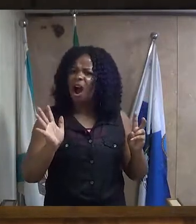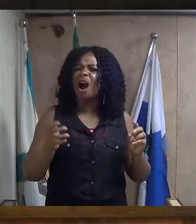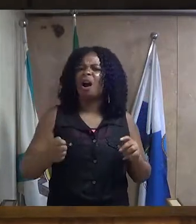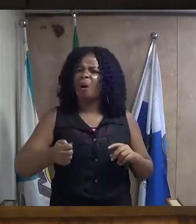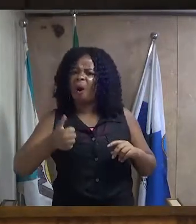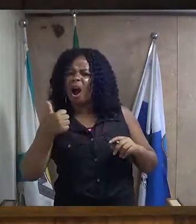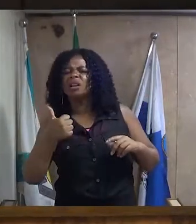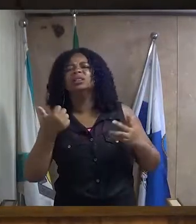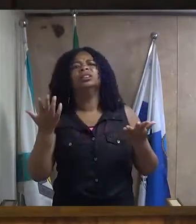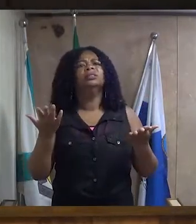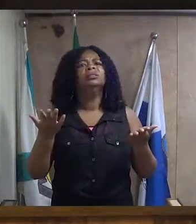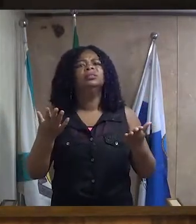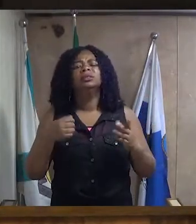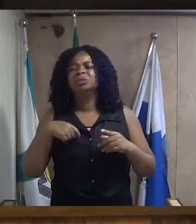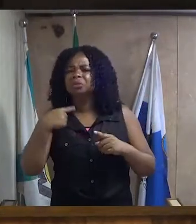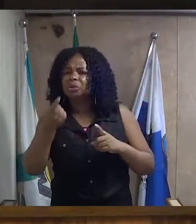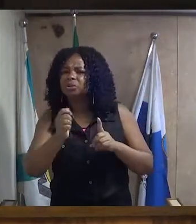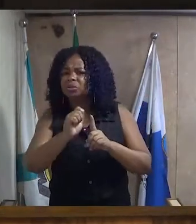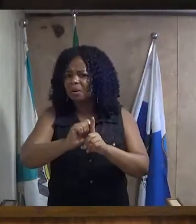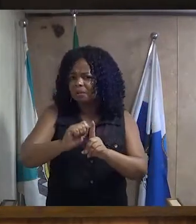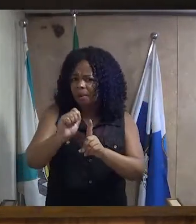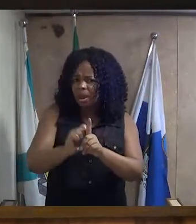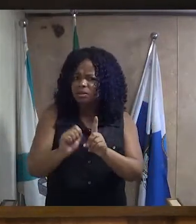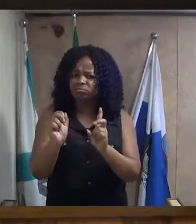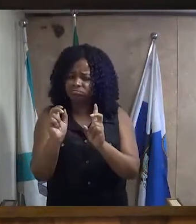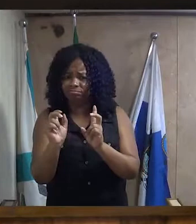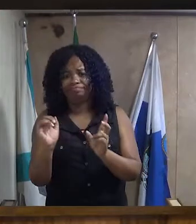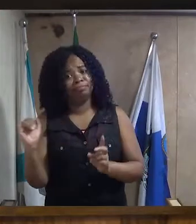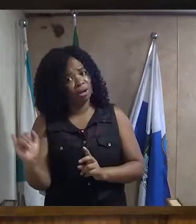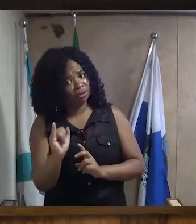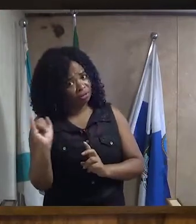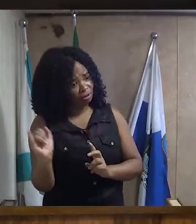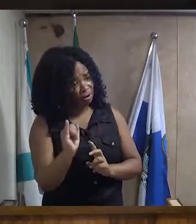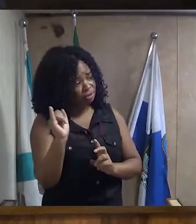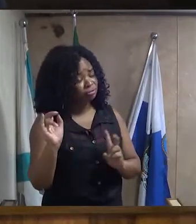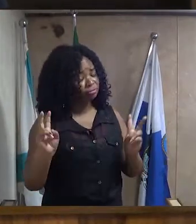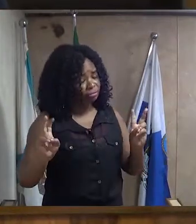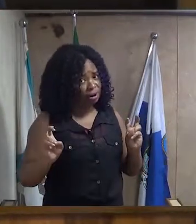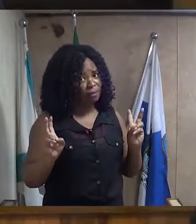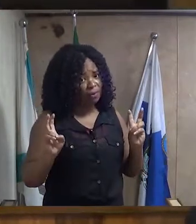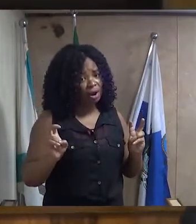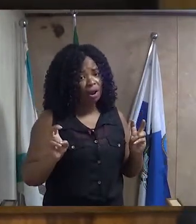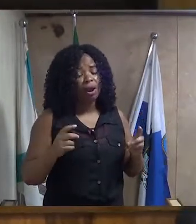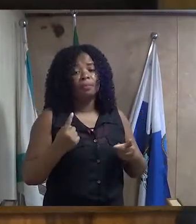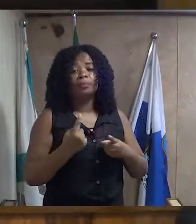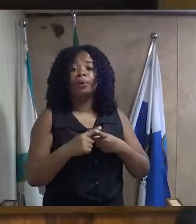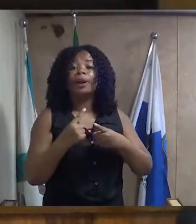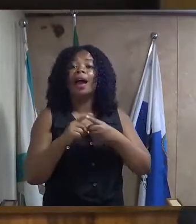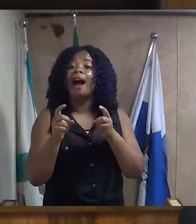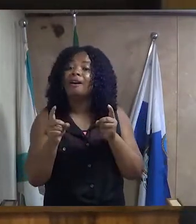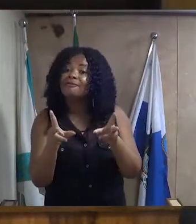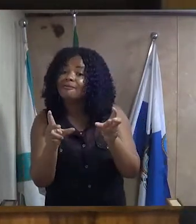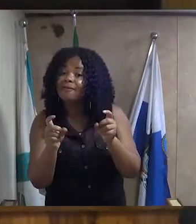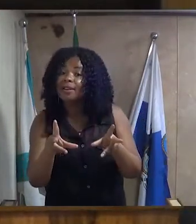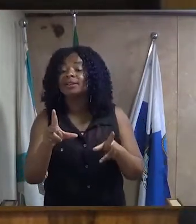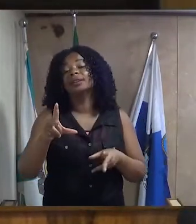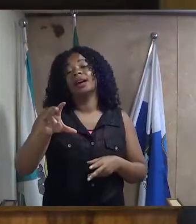próximos meses, né? Vou falar de um assunto muito importante, que é a venda da SEDAI.